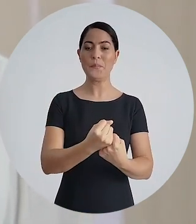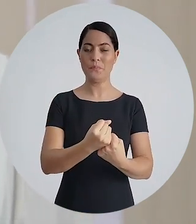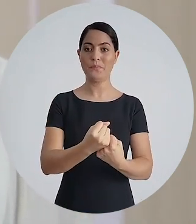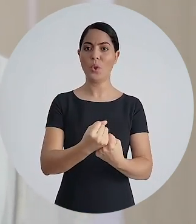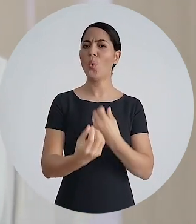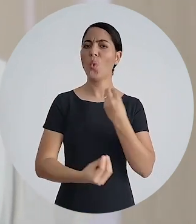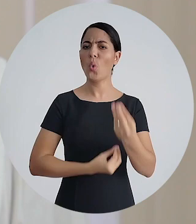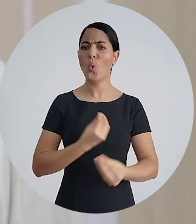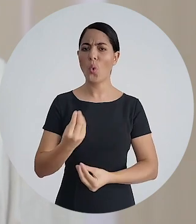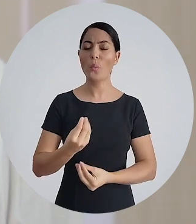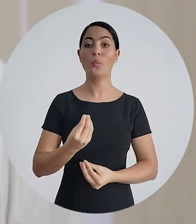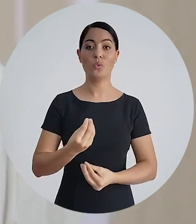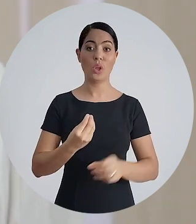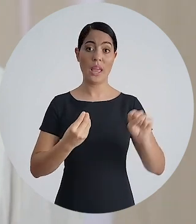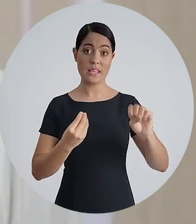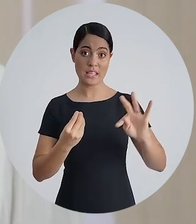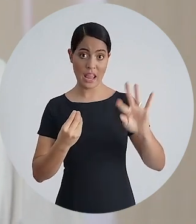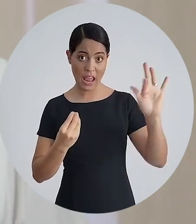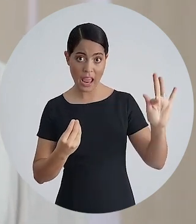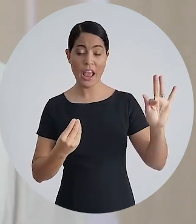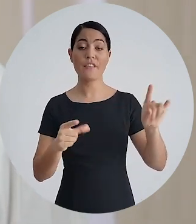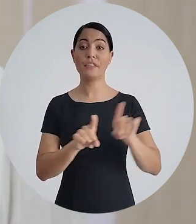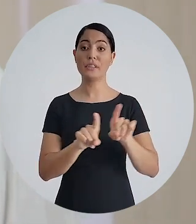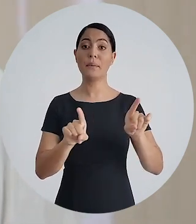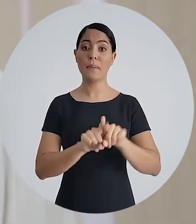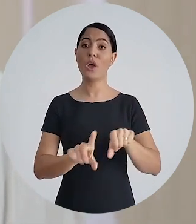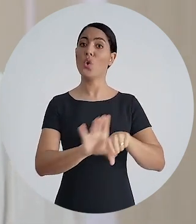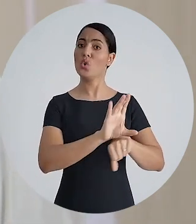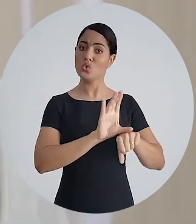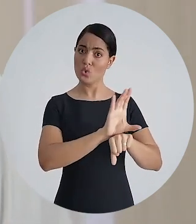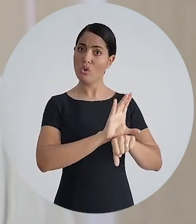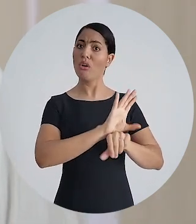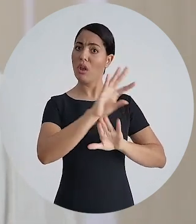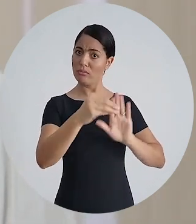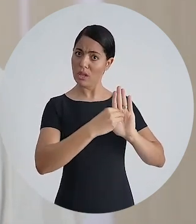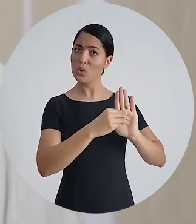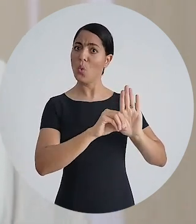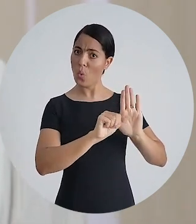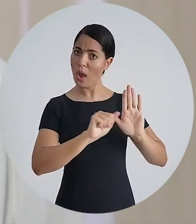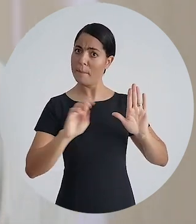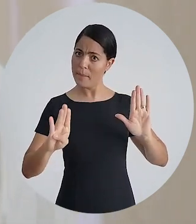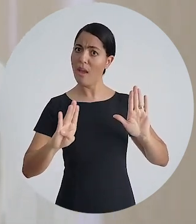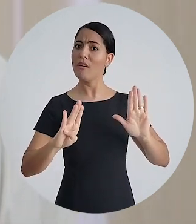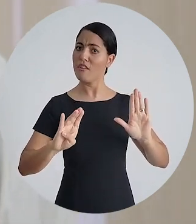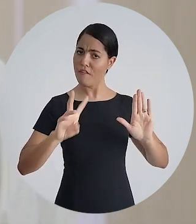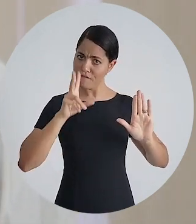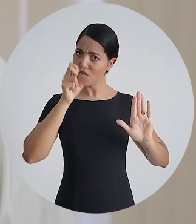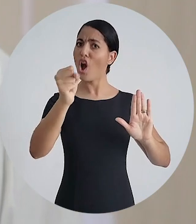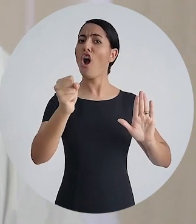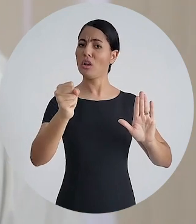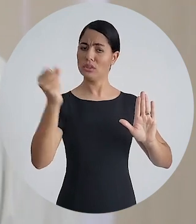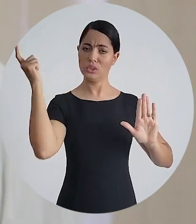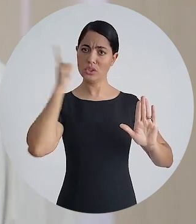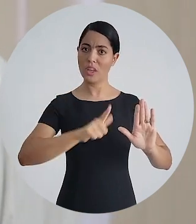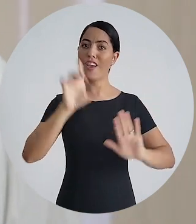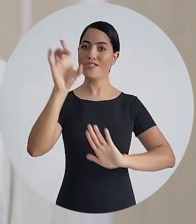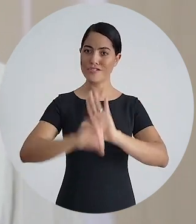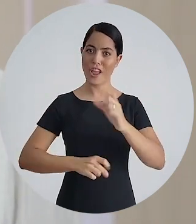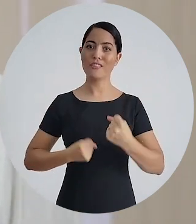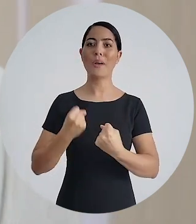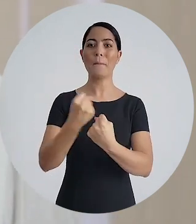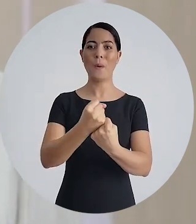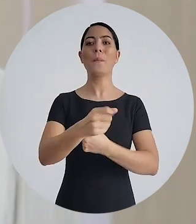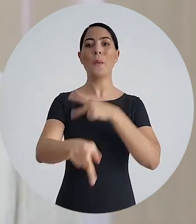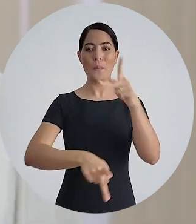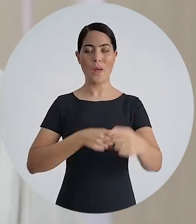Supremo Tribunal Federal, através da sua força, da sua legitimidade constitucional,